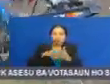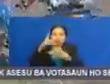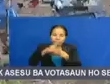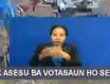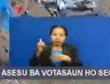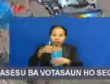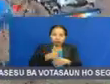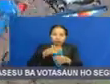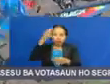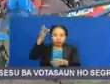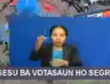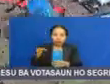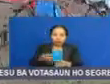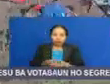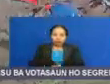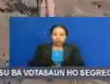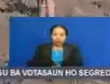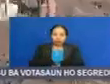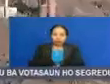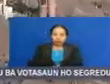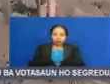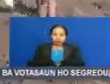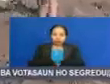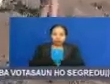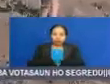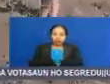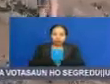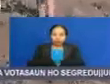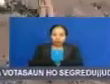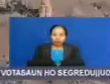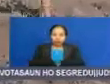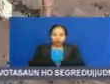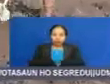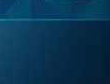iha futuro. Manuel Guzmão, Domingos de Deus ba RTTL.